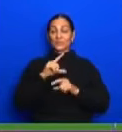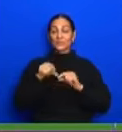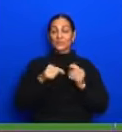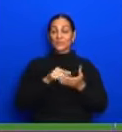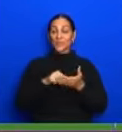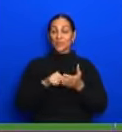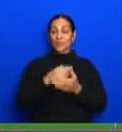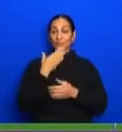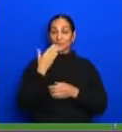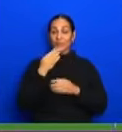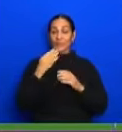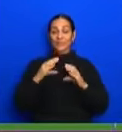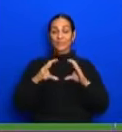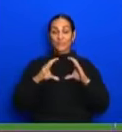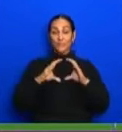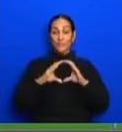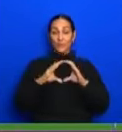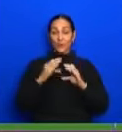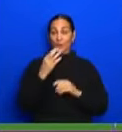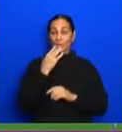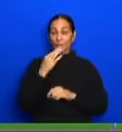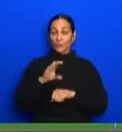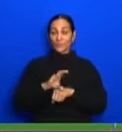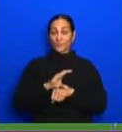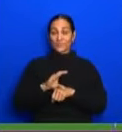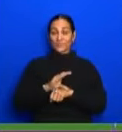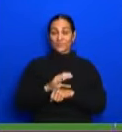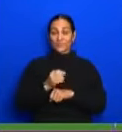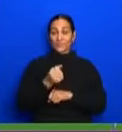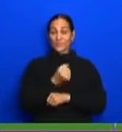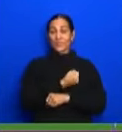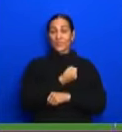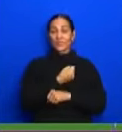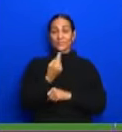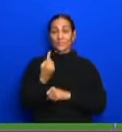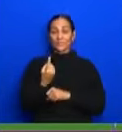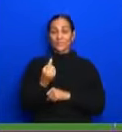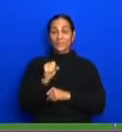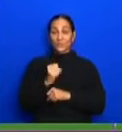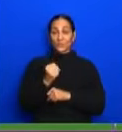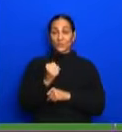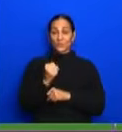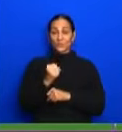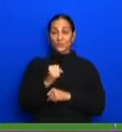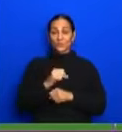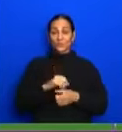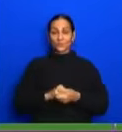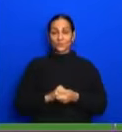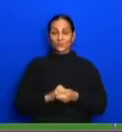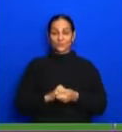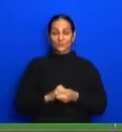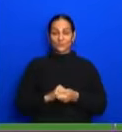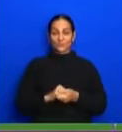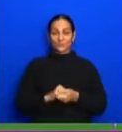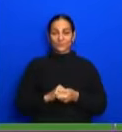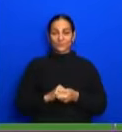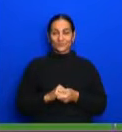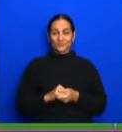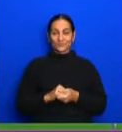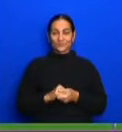sorteada na Loto Fácil. Bola cinza, número 18. Cinza 18.